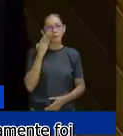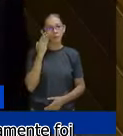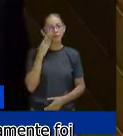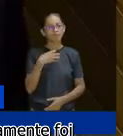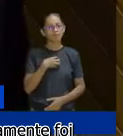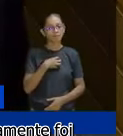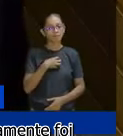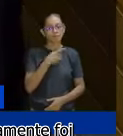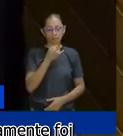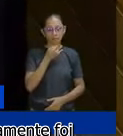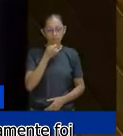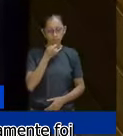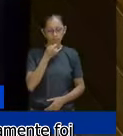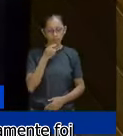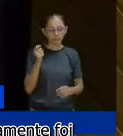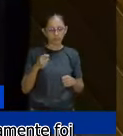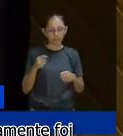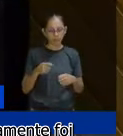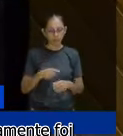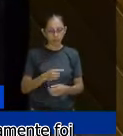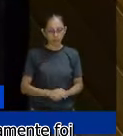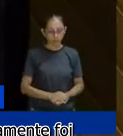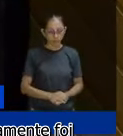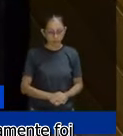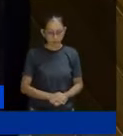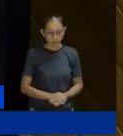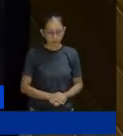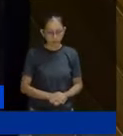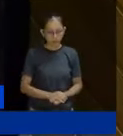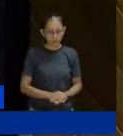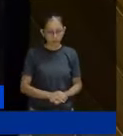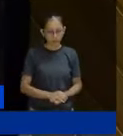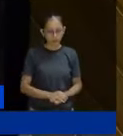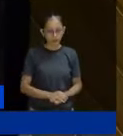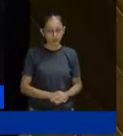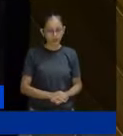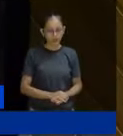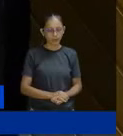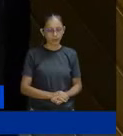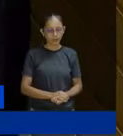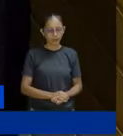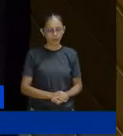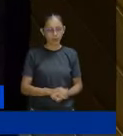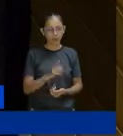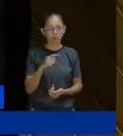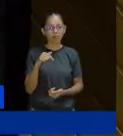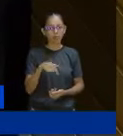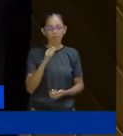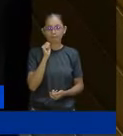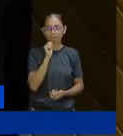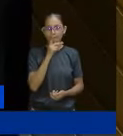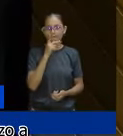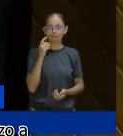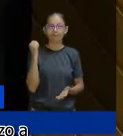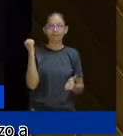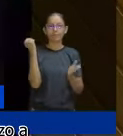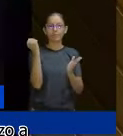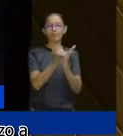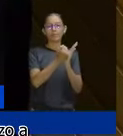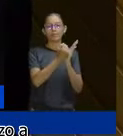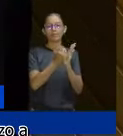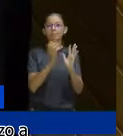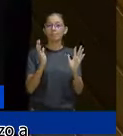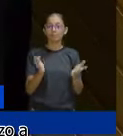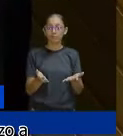palavras apresentadas, certamente foi um magistrado que deixou a sua marca no estado do Amapá. E